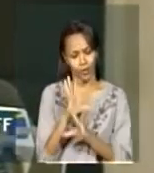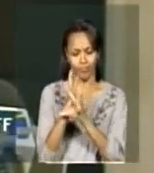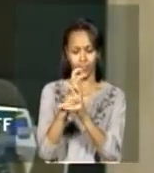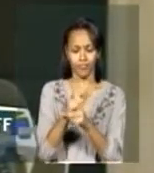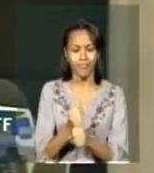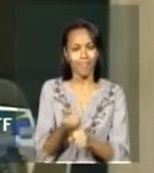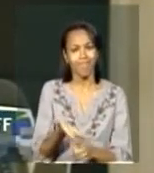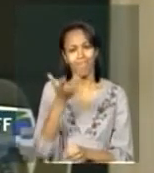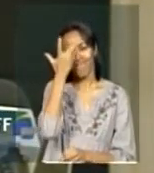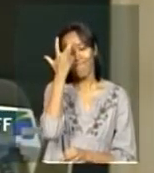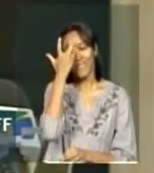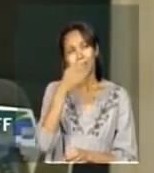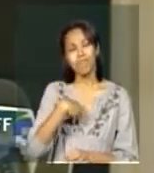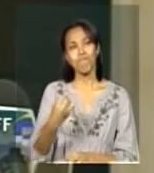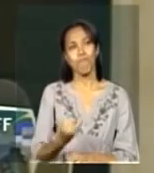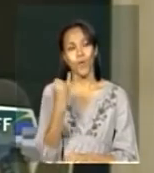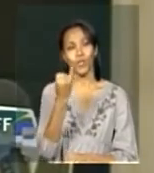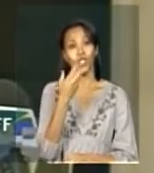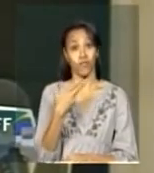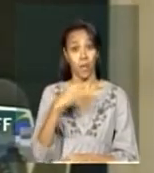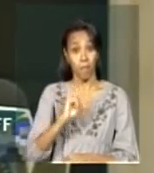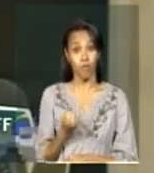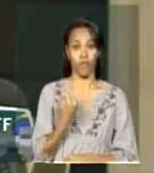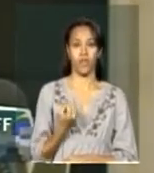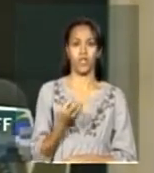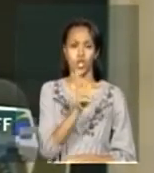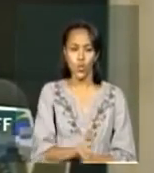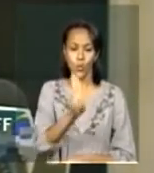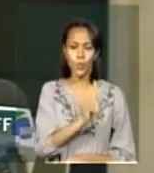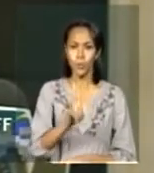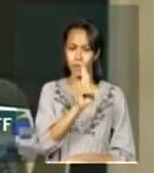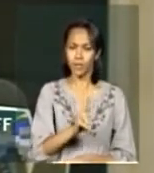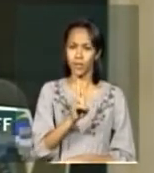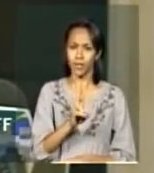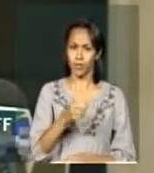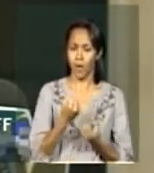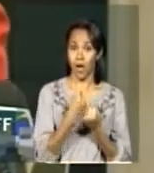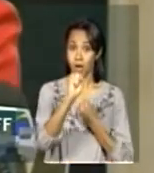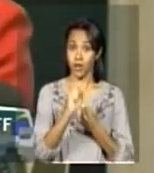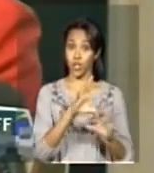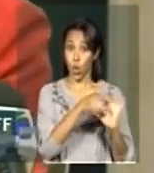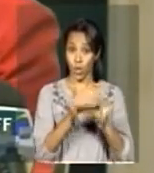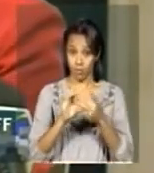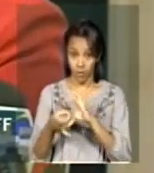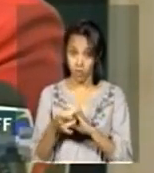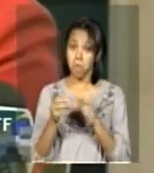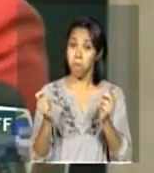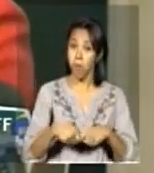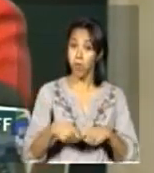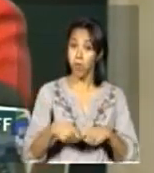importante. Aquilo que você usa para fazer uma grande Olimpíada pode ser usado para